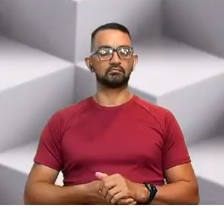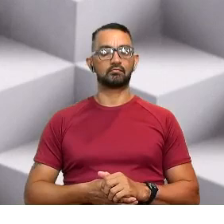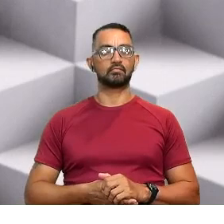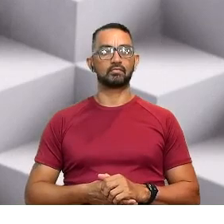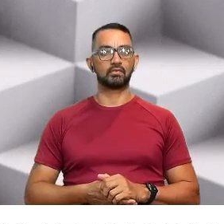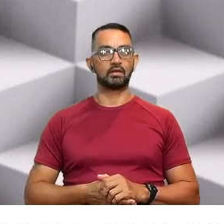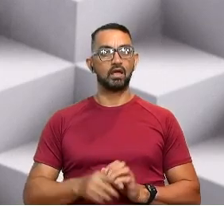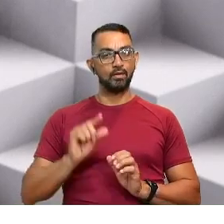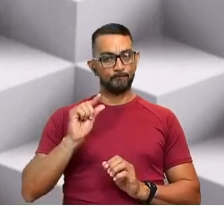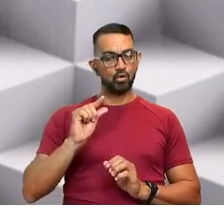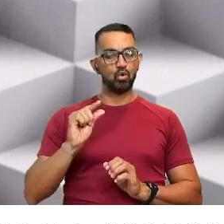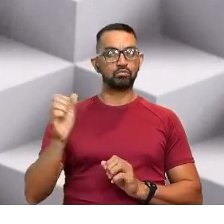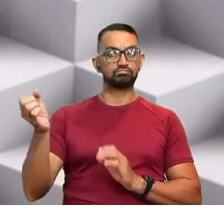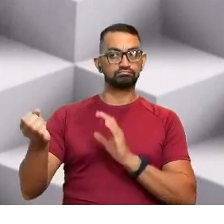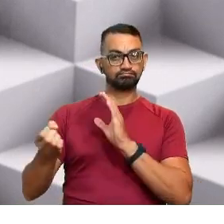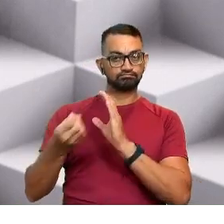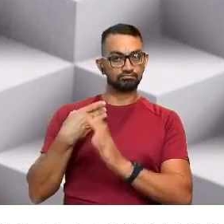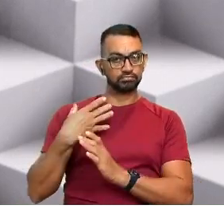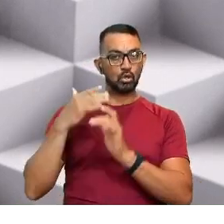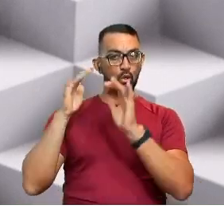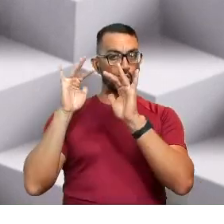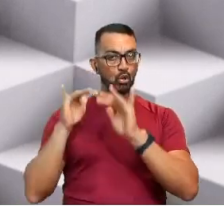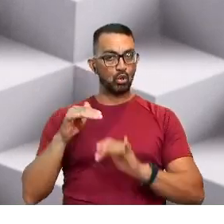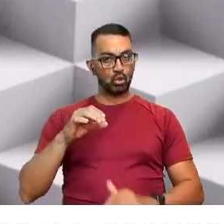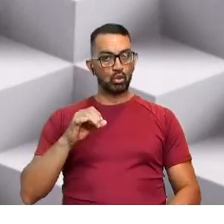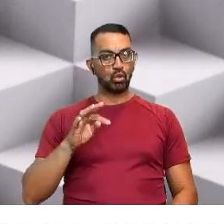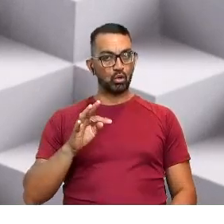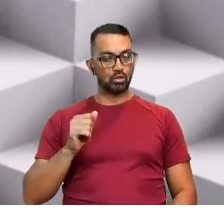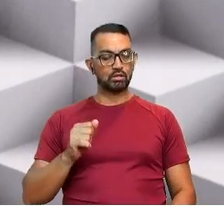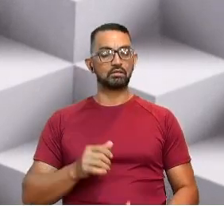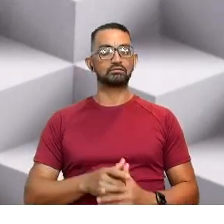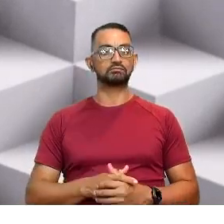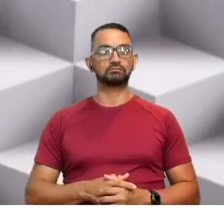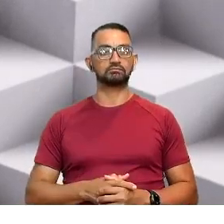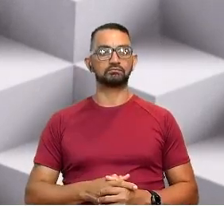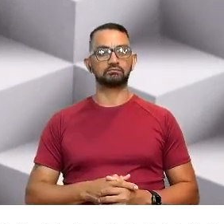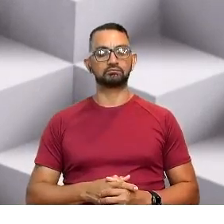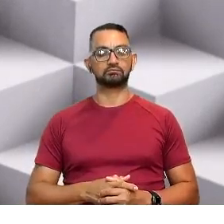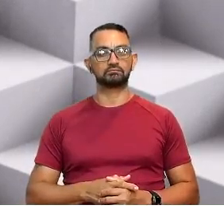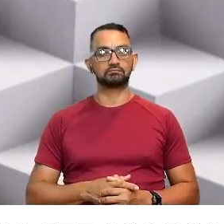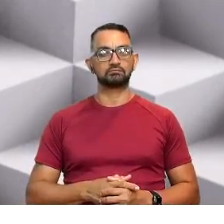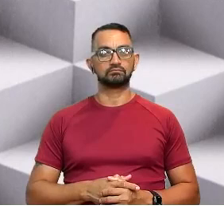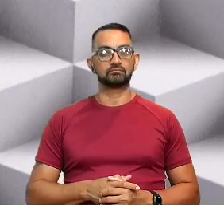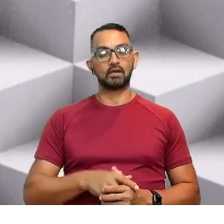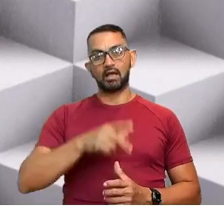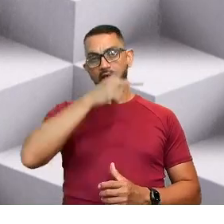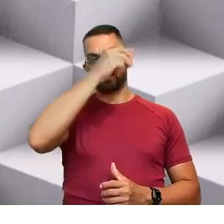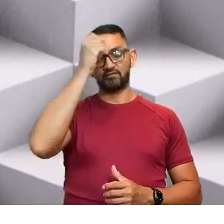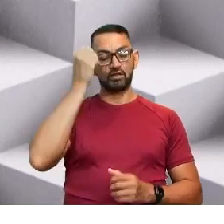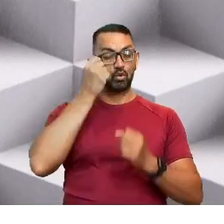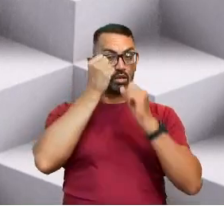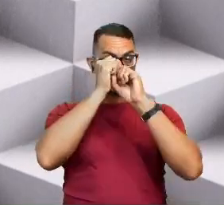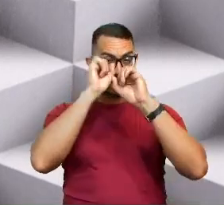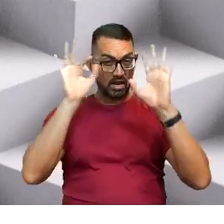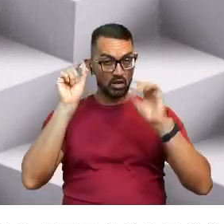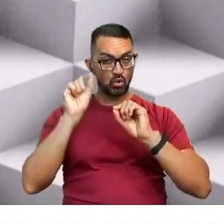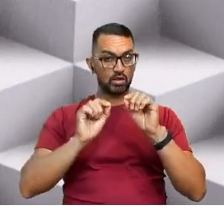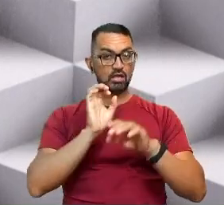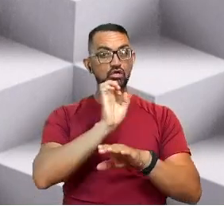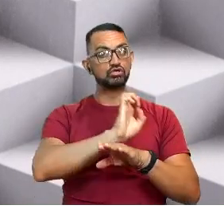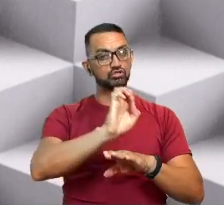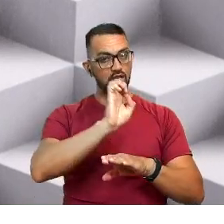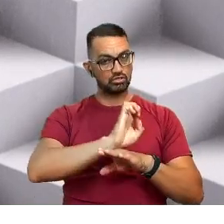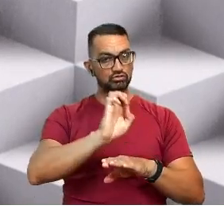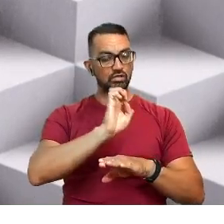Educação e agora a pouco nós recebemos uma nota eu vou ler a nota aqui na íntegra para você a prefeitura esclarece